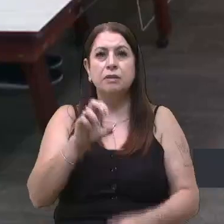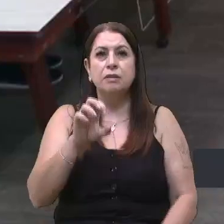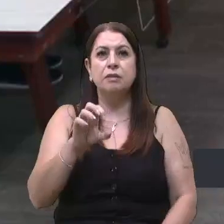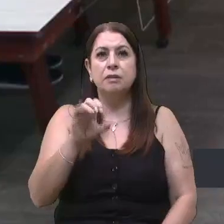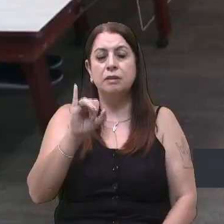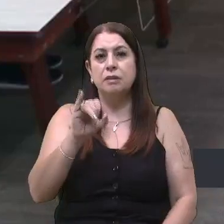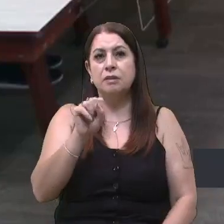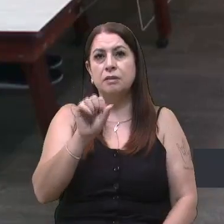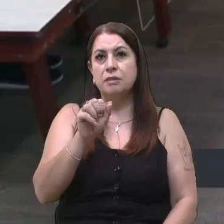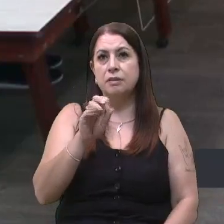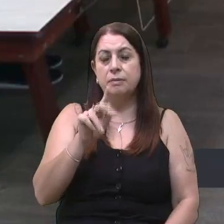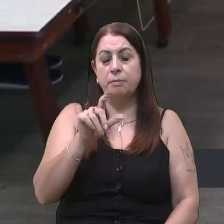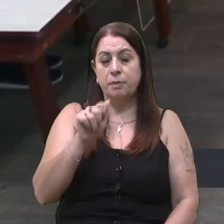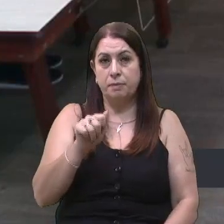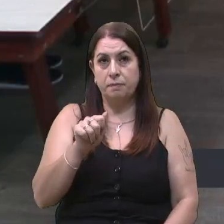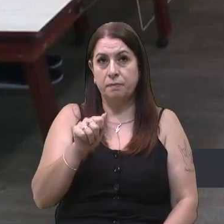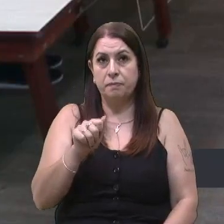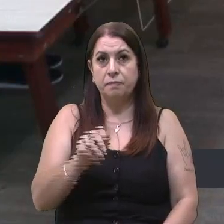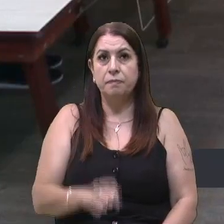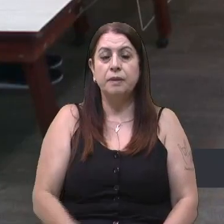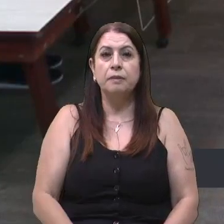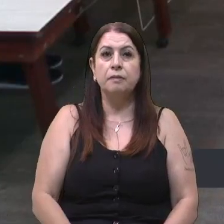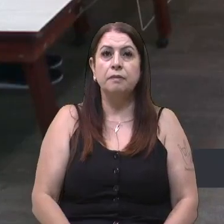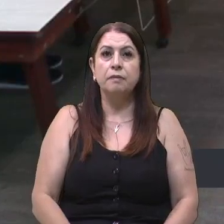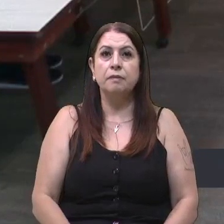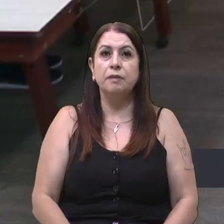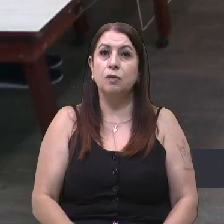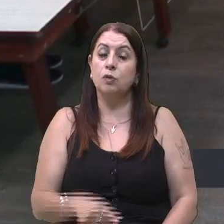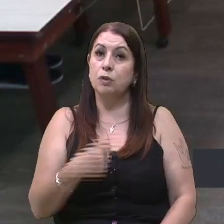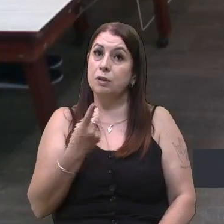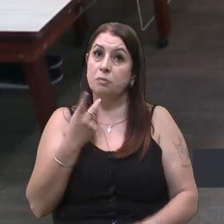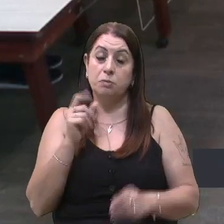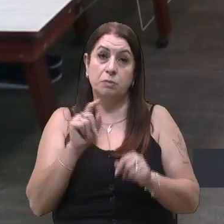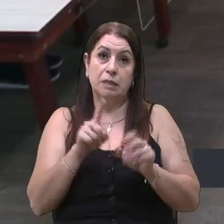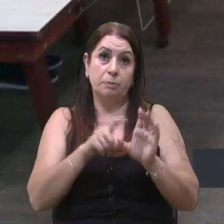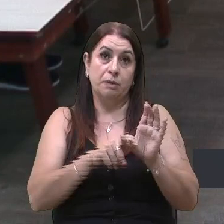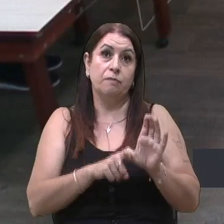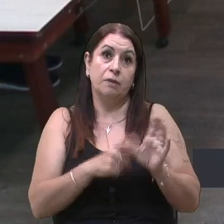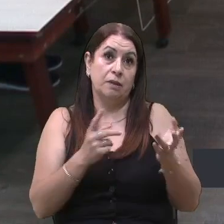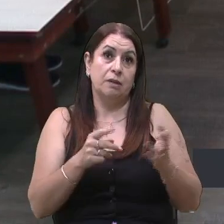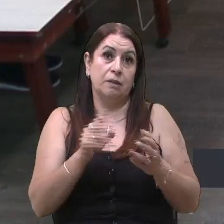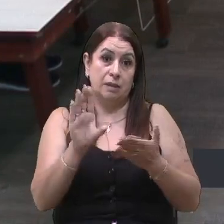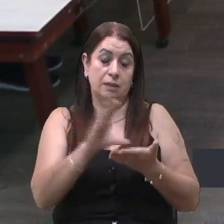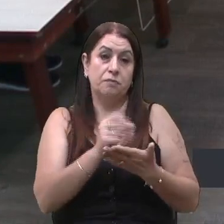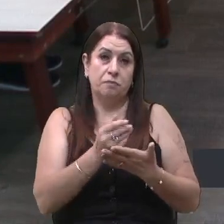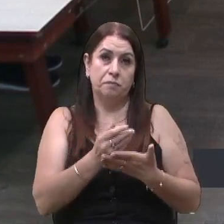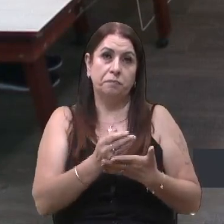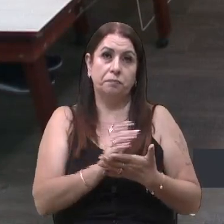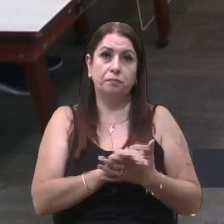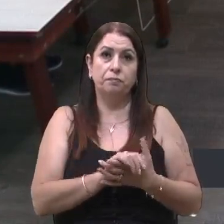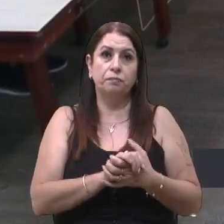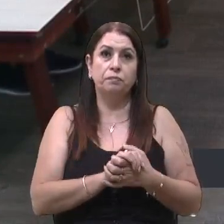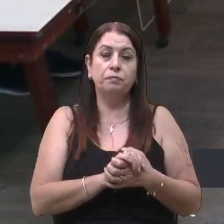assim, eu vejo que a gente está refém de um subsídio, né, que coloca